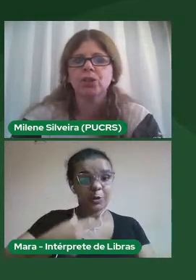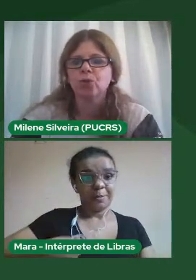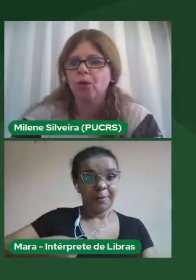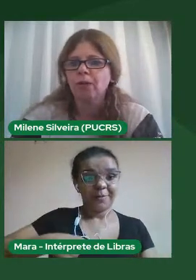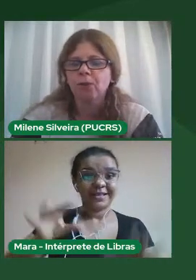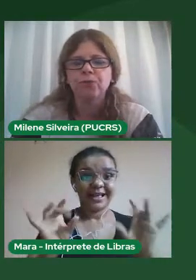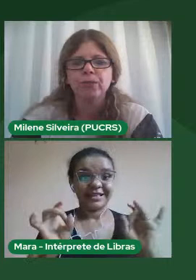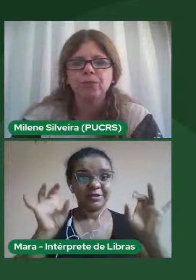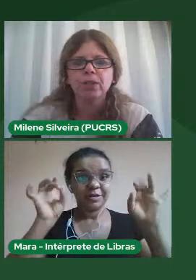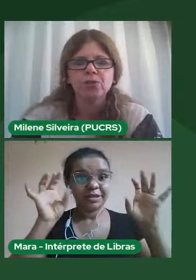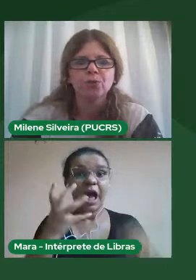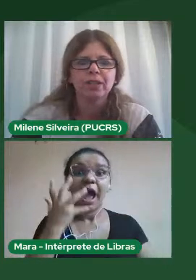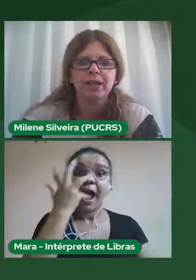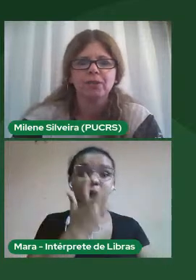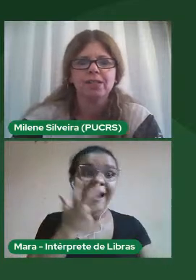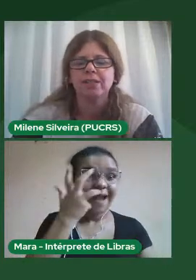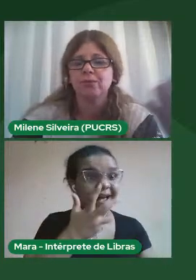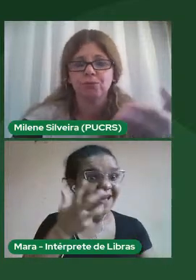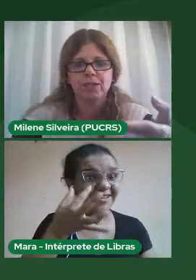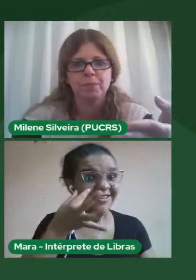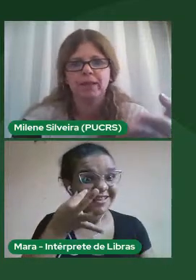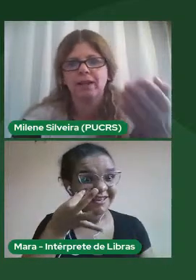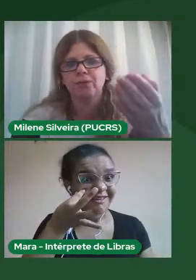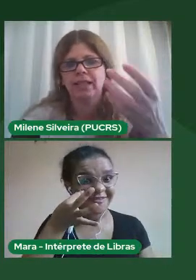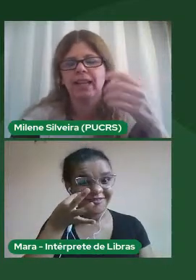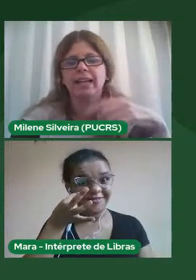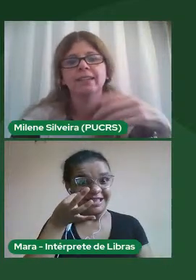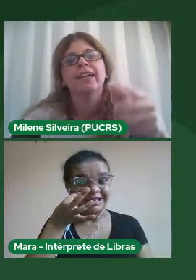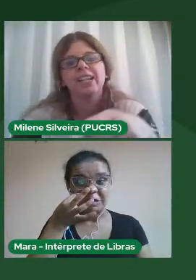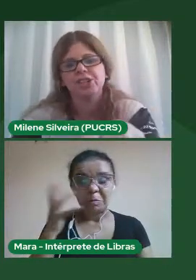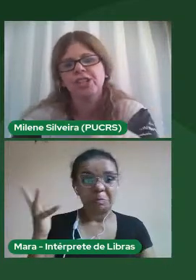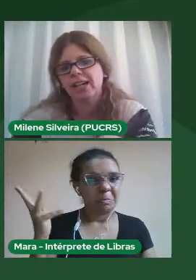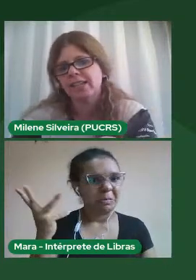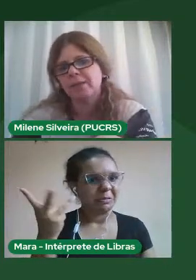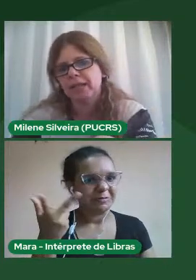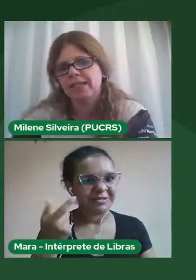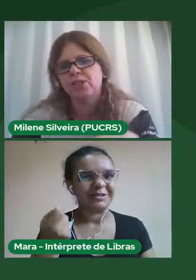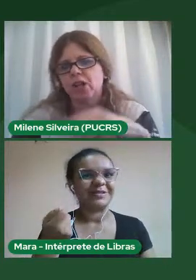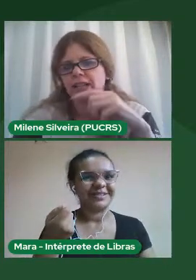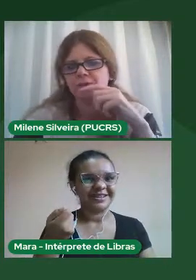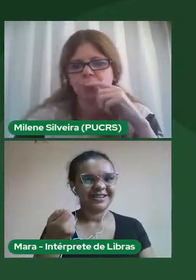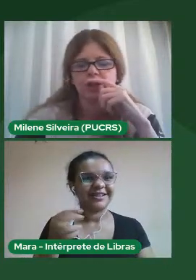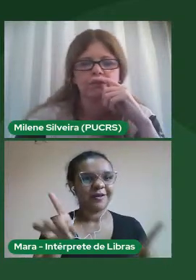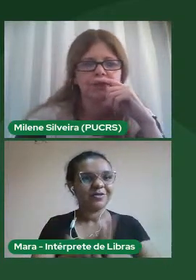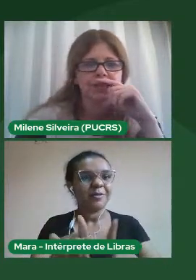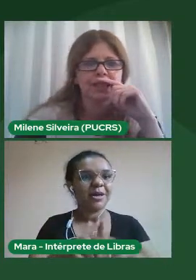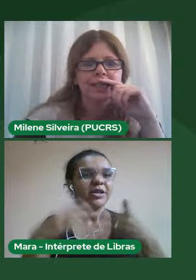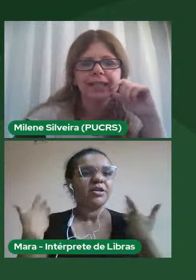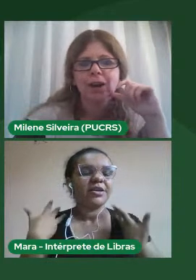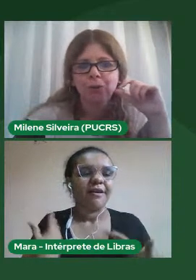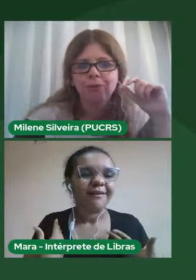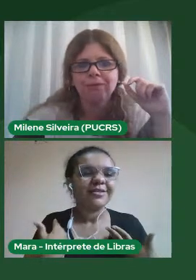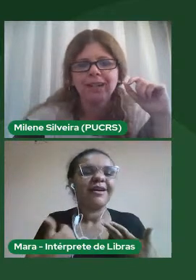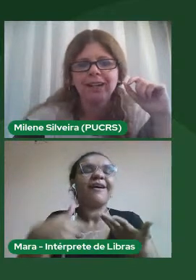ainda cantou ao vivo durante o coquetel desse ano, um espetáculo, tá lá. A gente cansa também, né? Se joga lá no chão